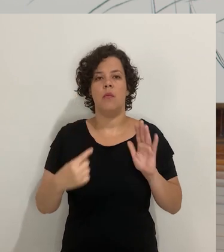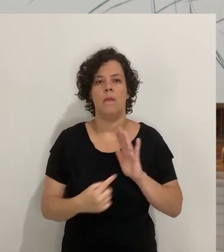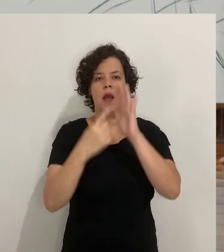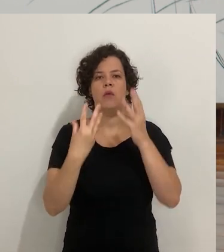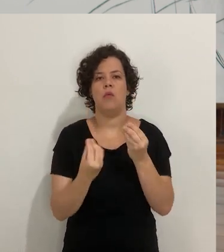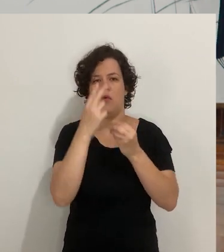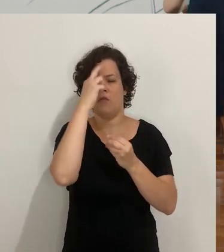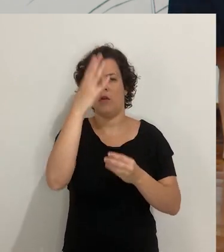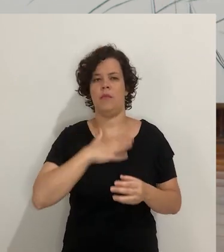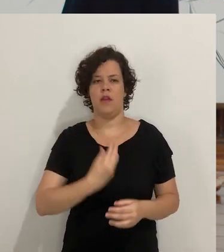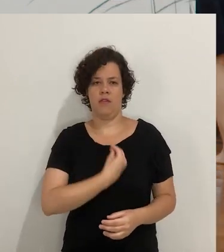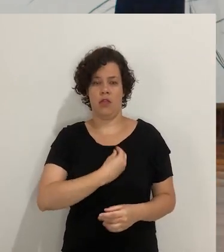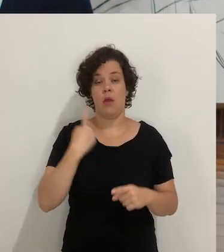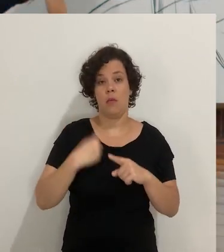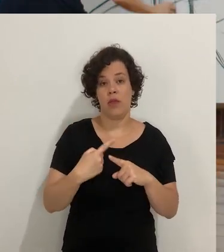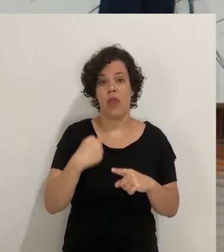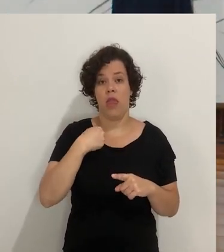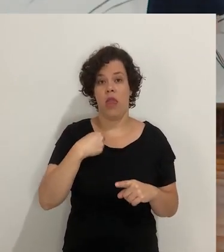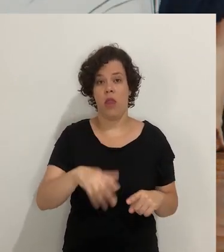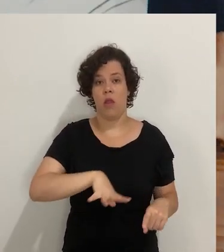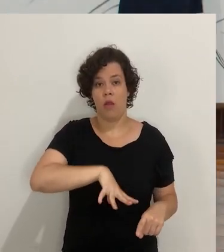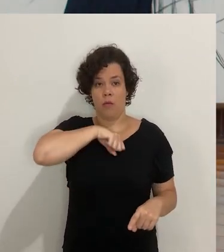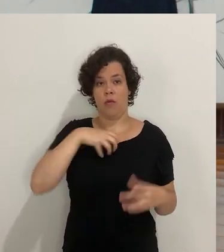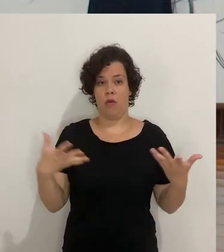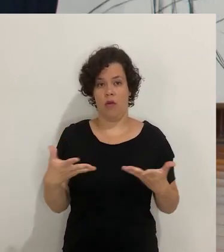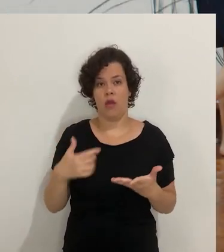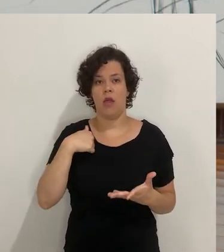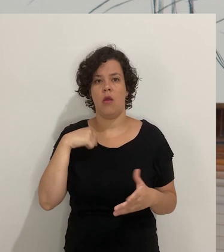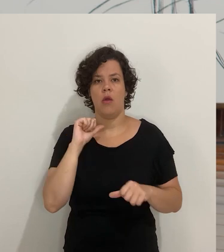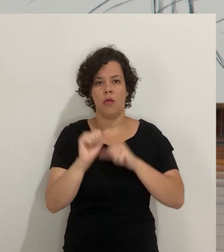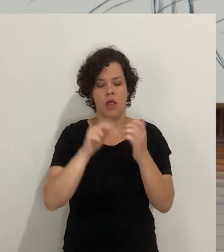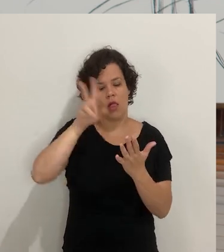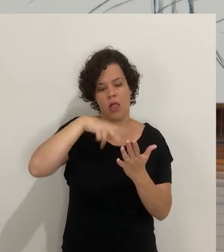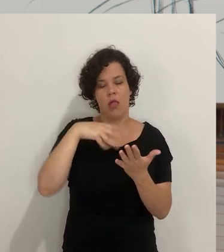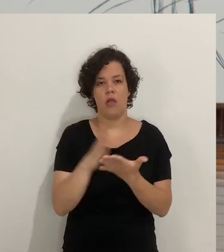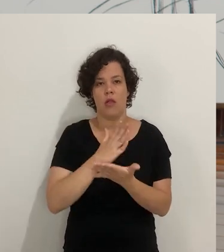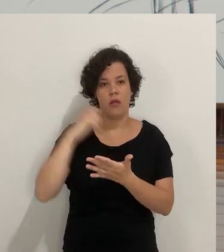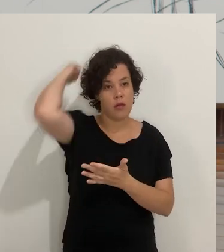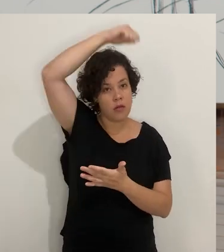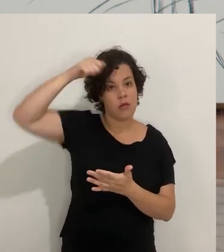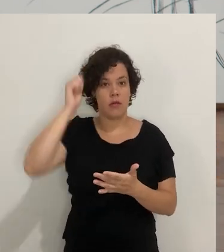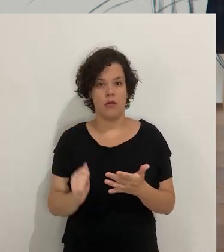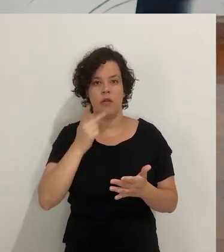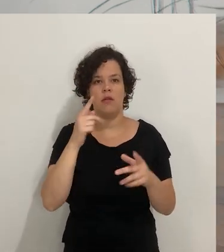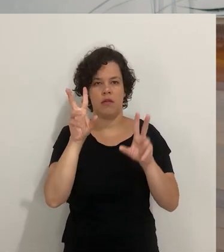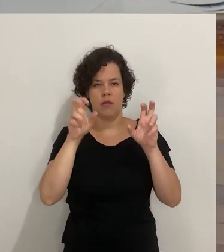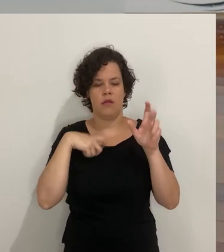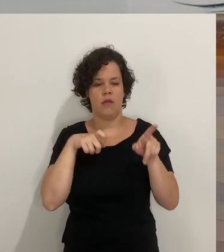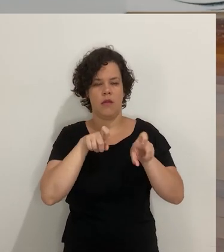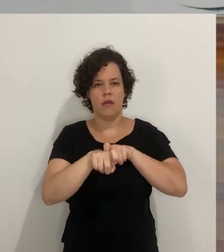muito forte na minha vida, porque eu estou no processo de menopausa, eu estou lendo Simone de Beauvoir, que está falando do segundo sexo, e eu